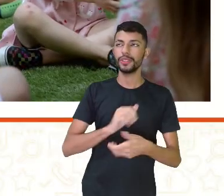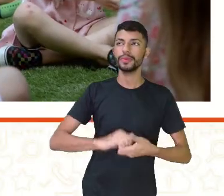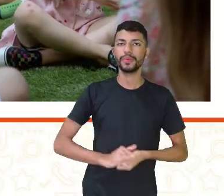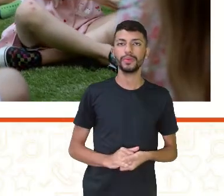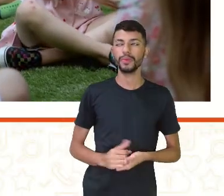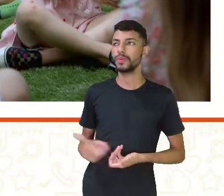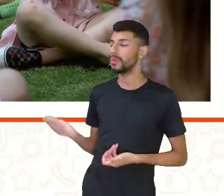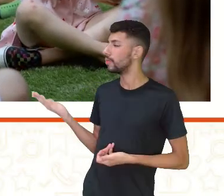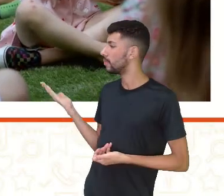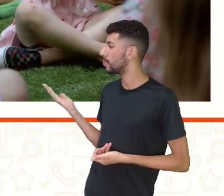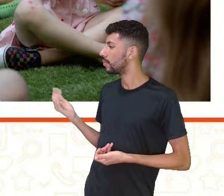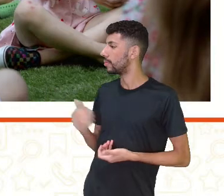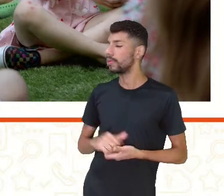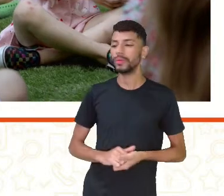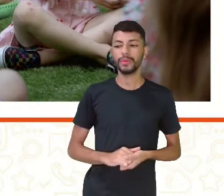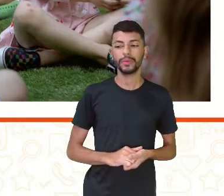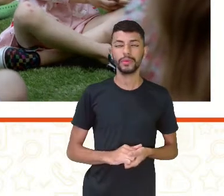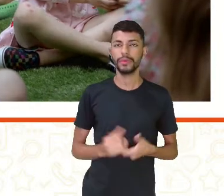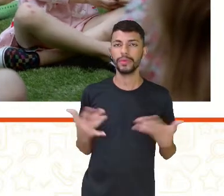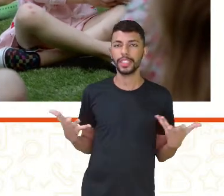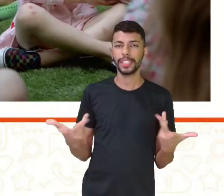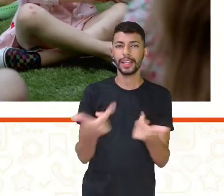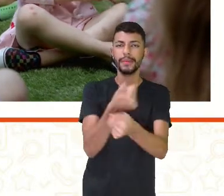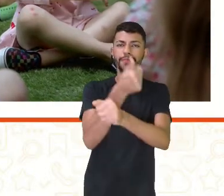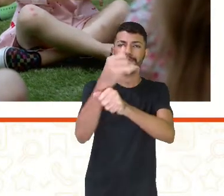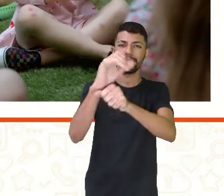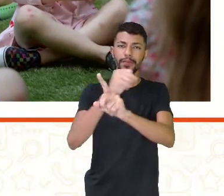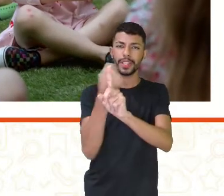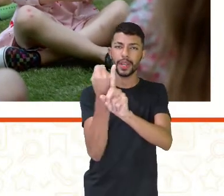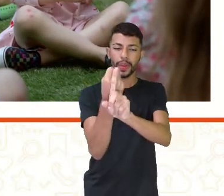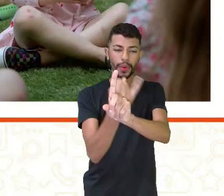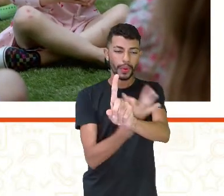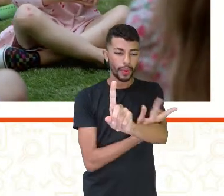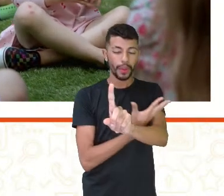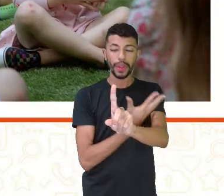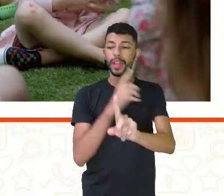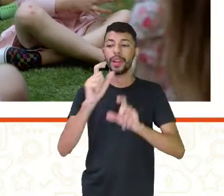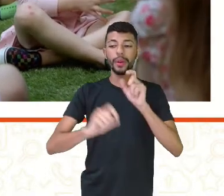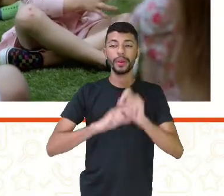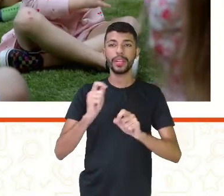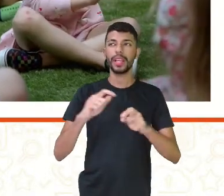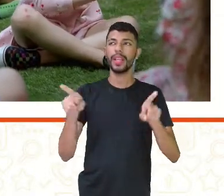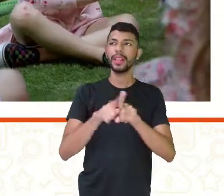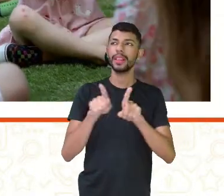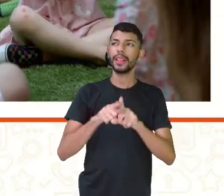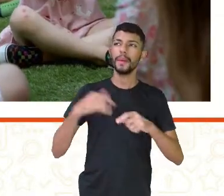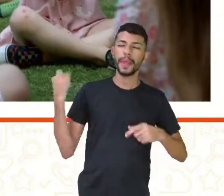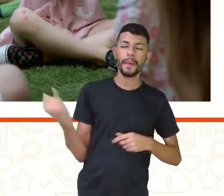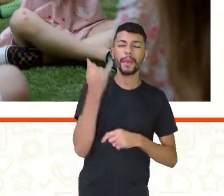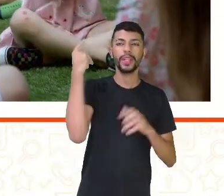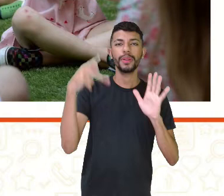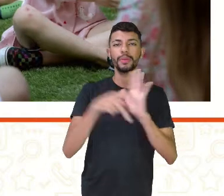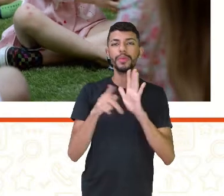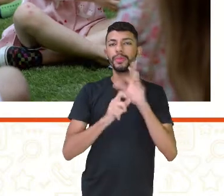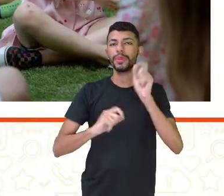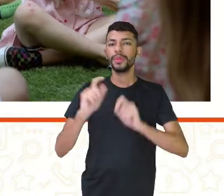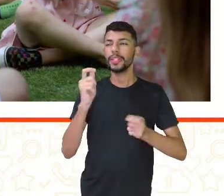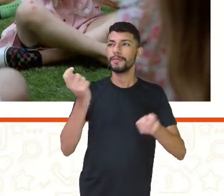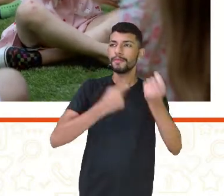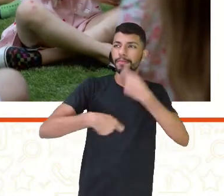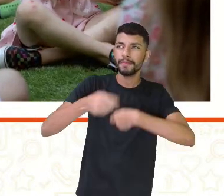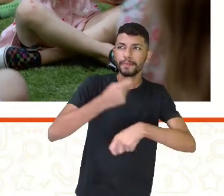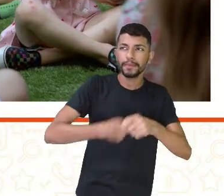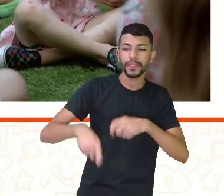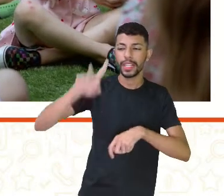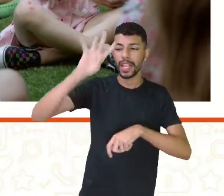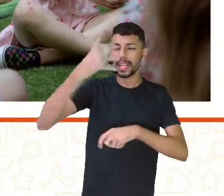As habilidades socioemocionais também são essenciais para conseguir identificar, administrar e solucionar problemas,